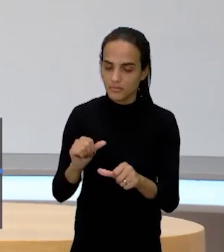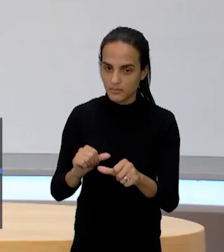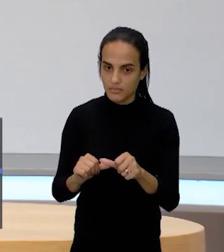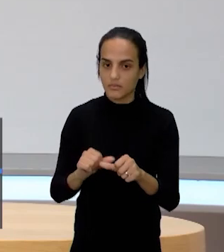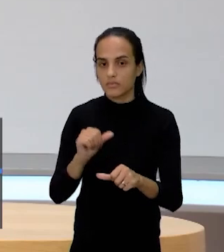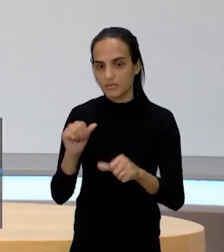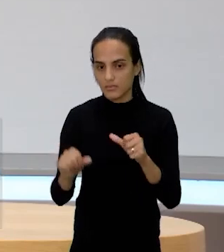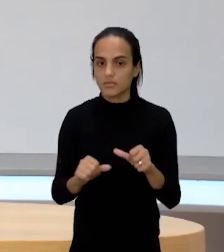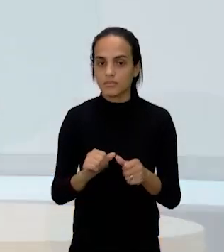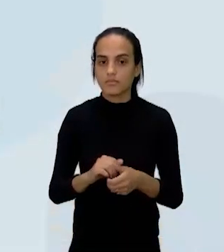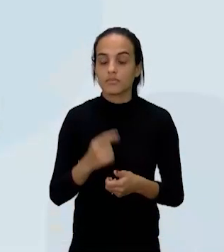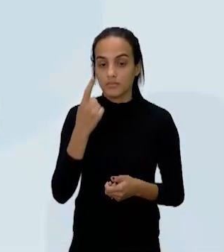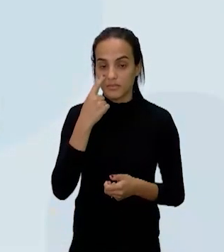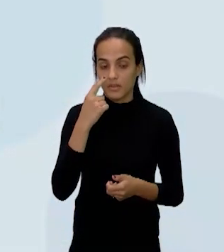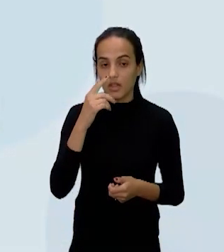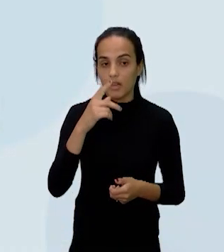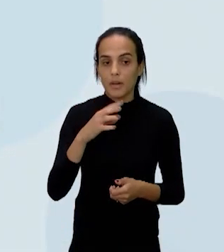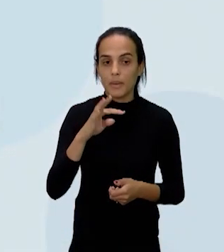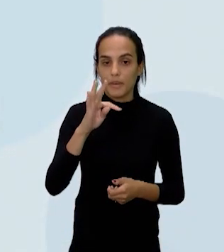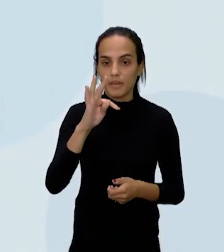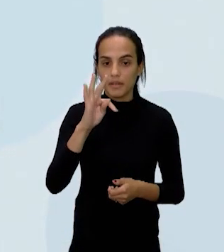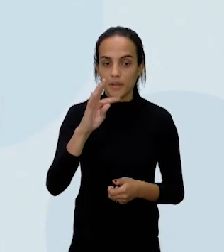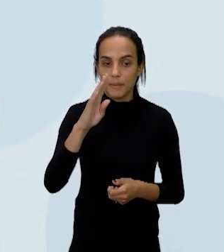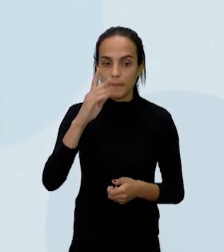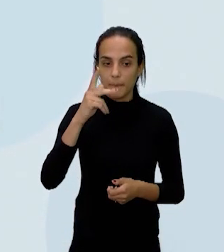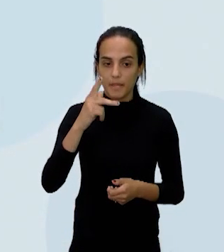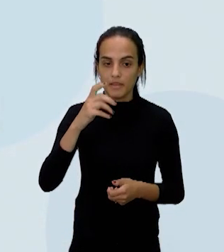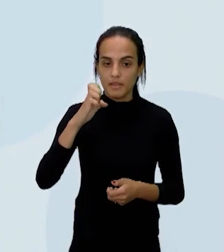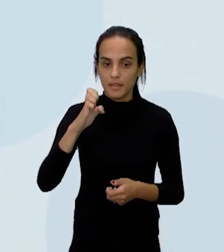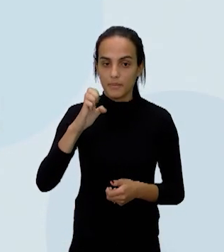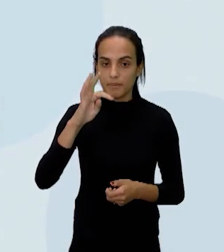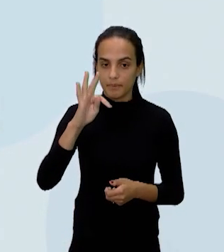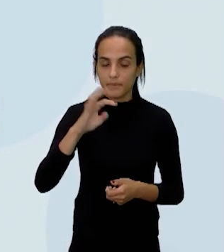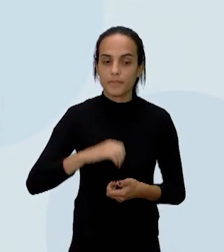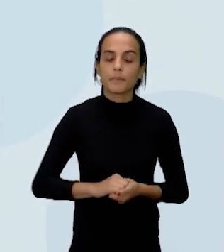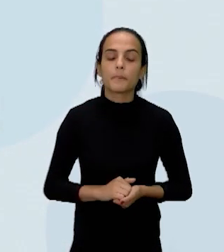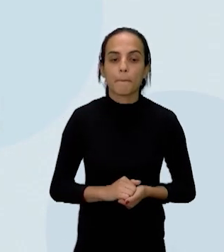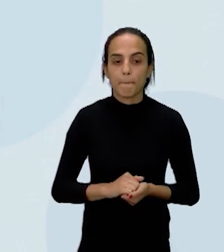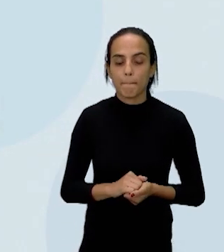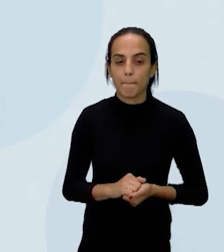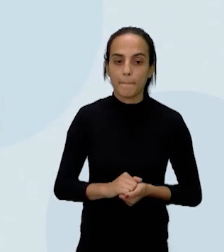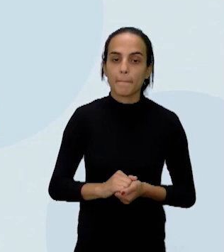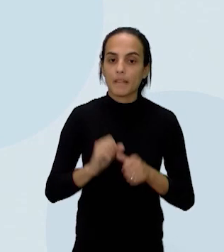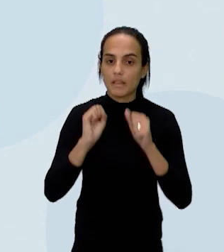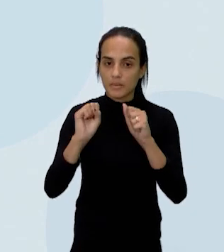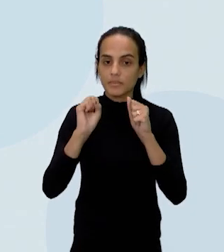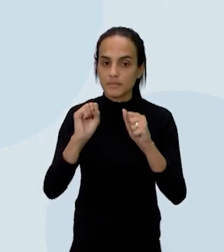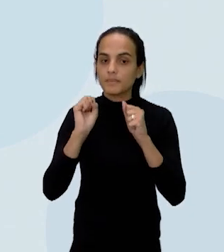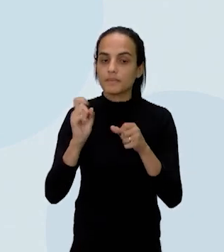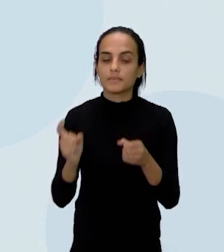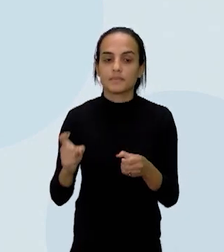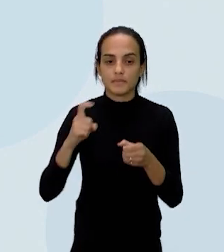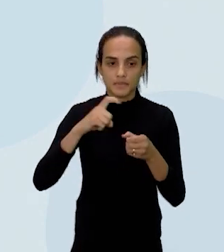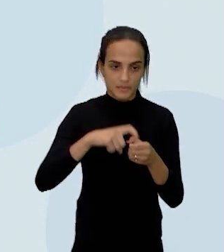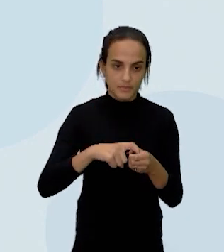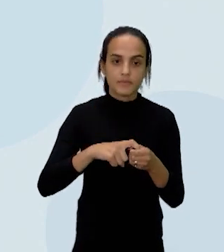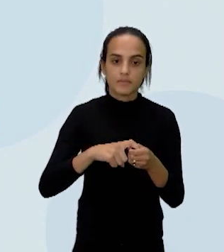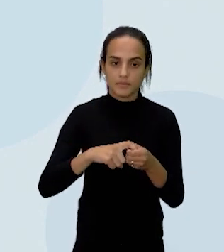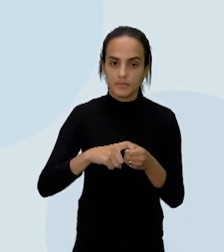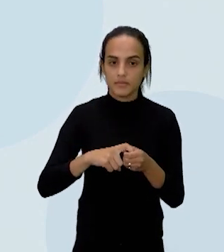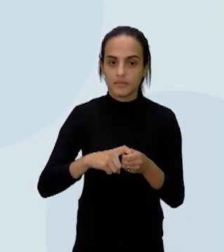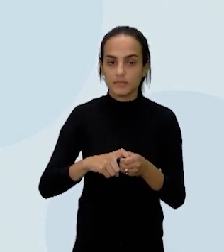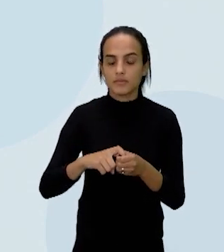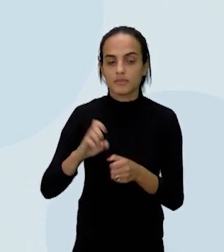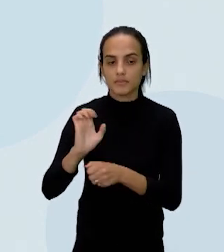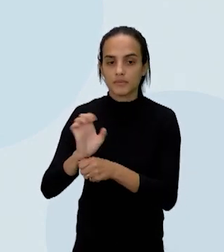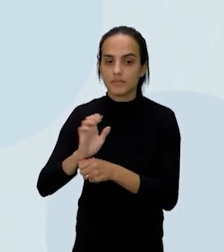a gente pode ver processo reversível. Após sua transformação, ele pode voltar ao seu estado